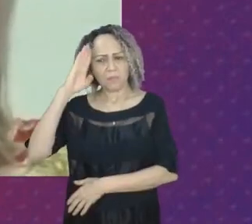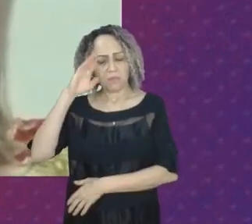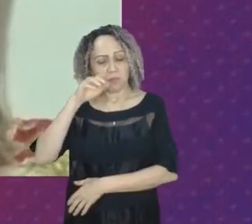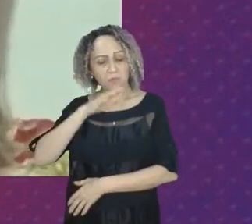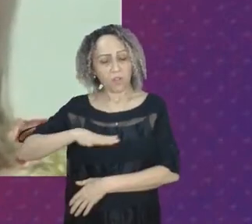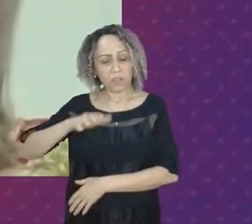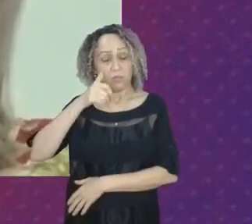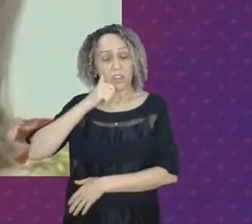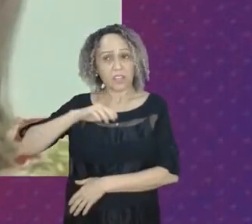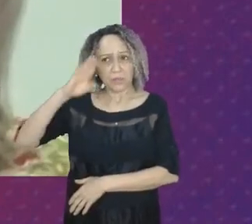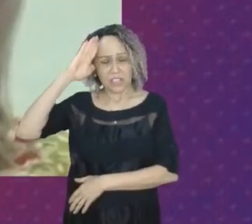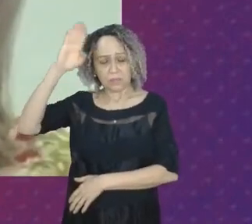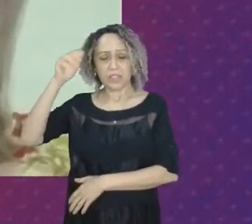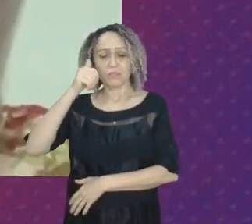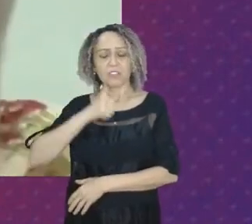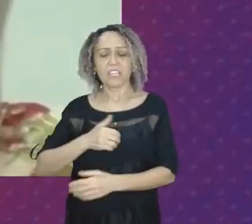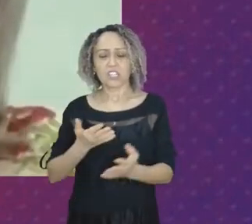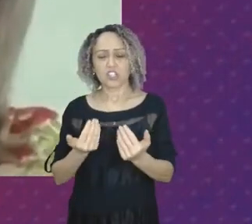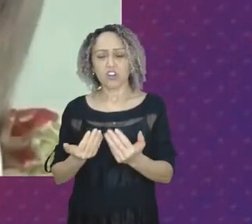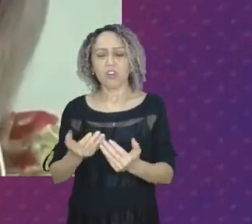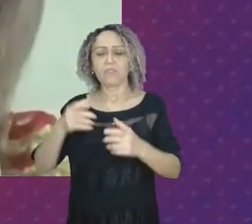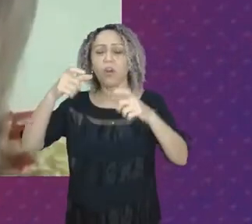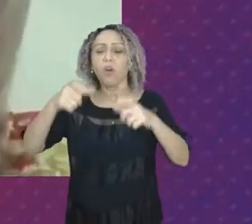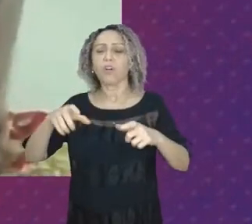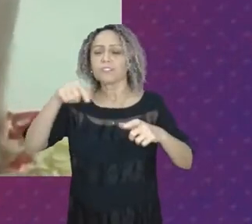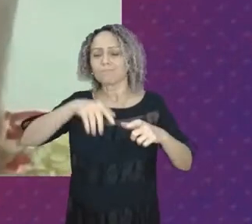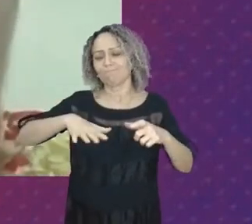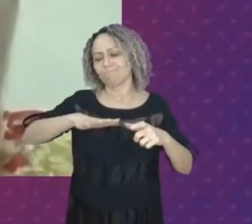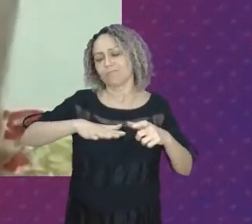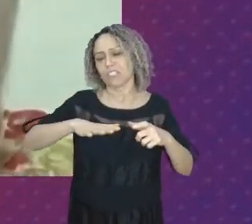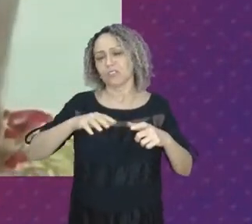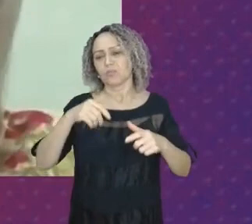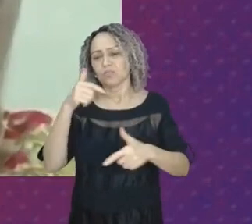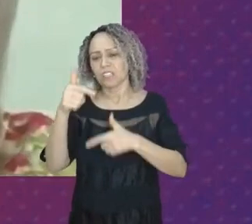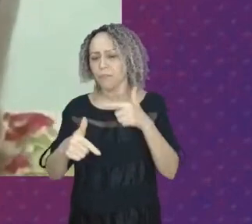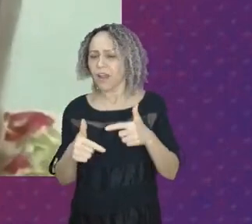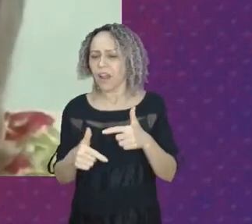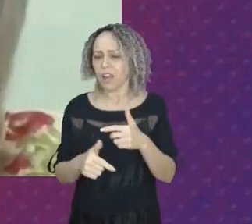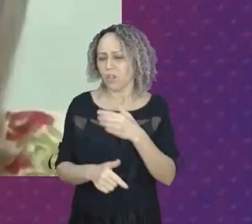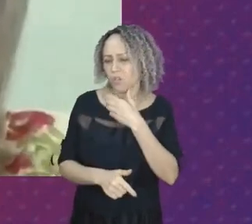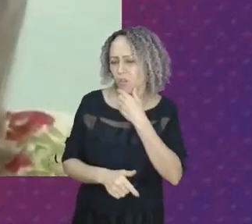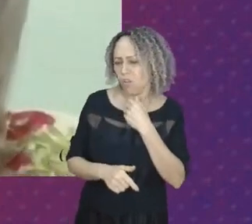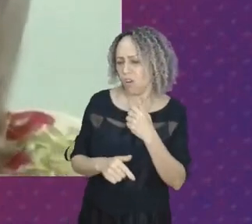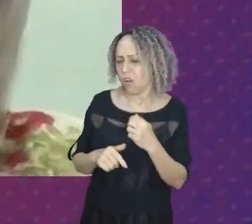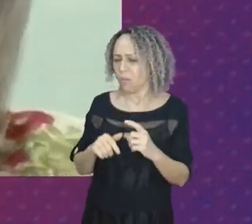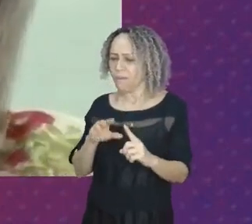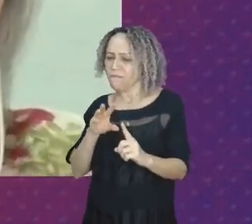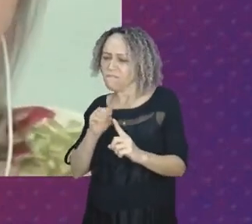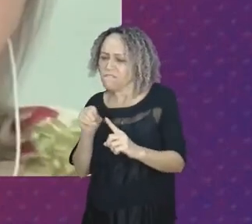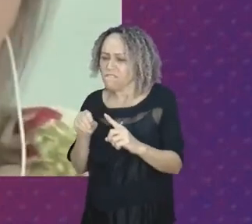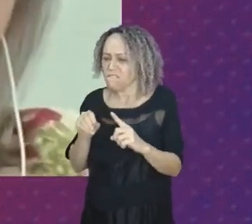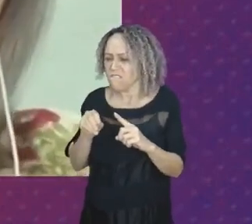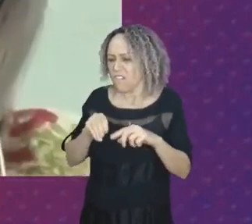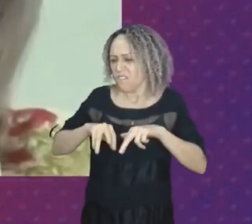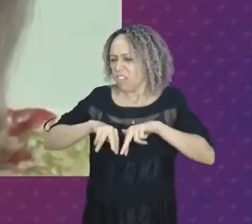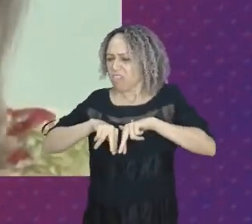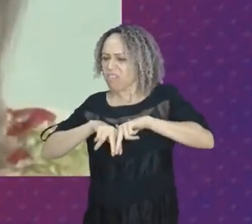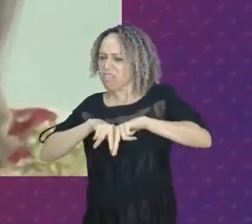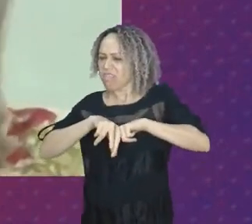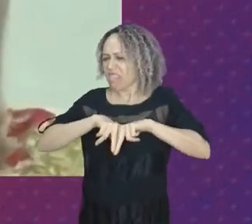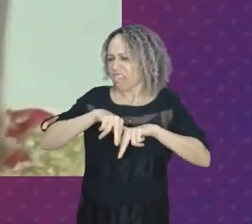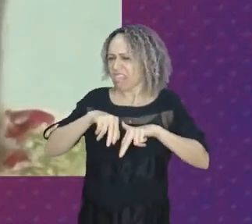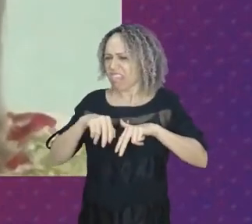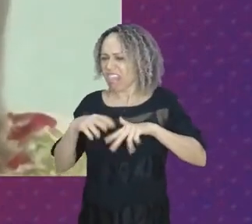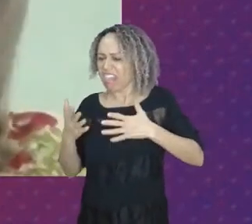jovens, no mundo do trabalho, que são atos, insinuações, contatos físicos forçados, convites